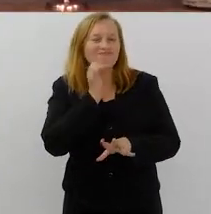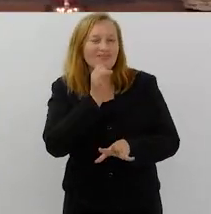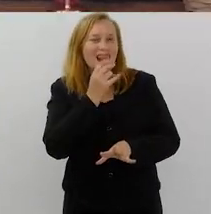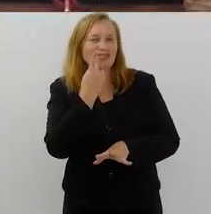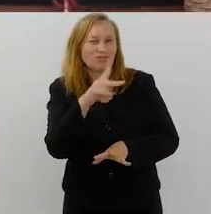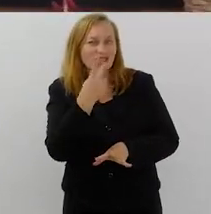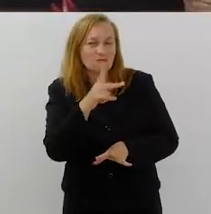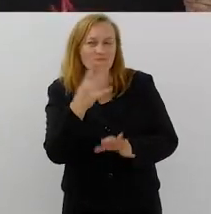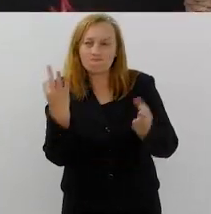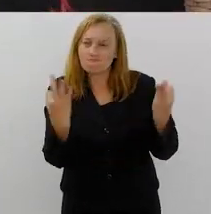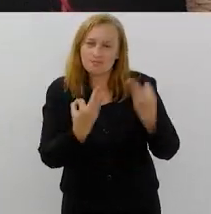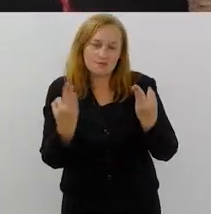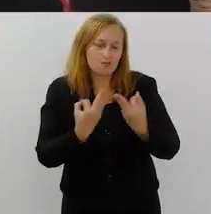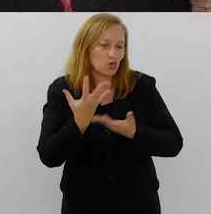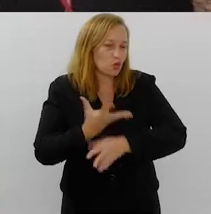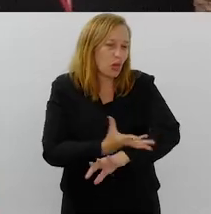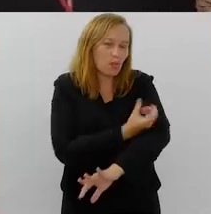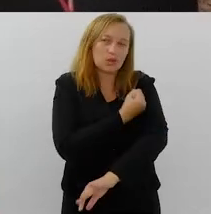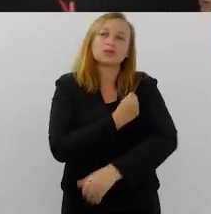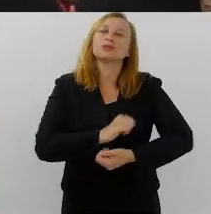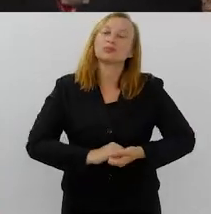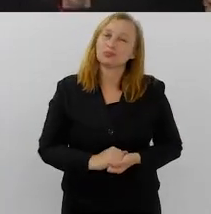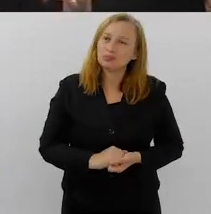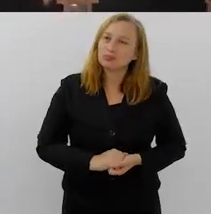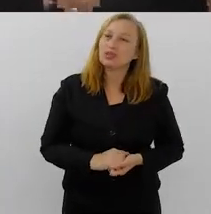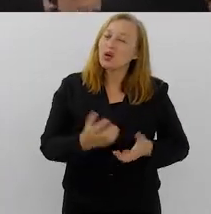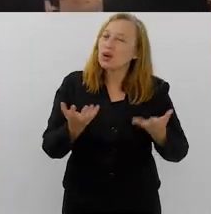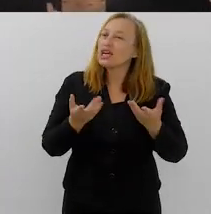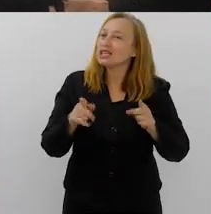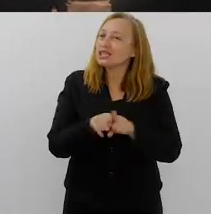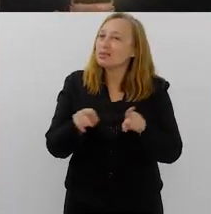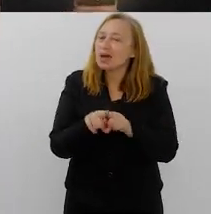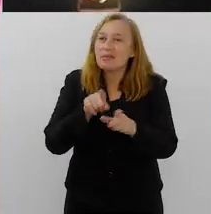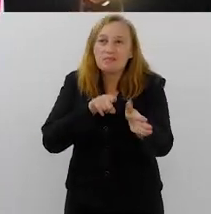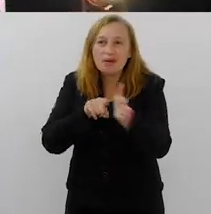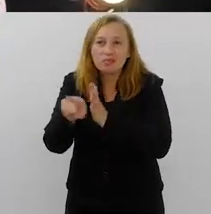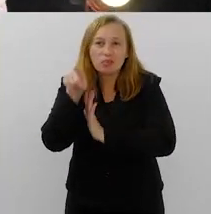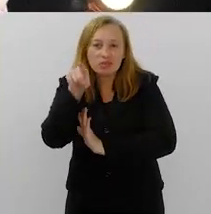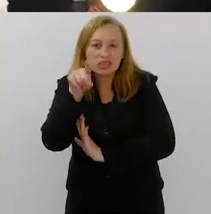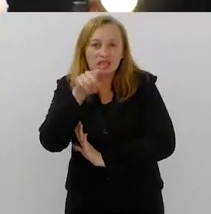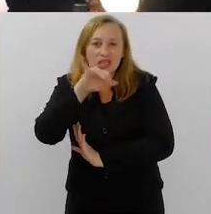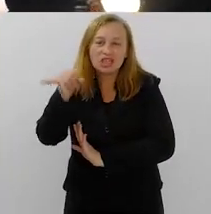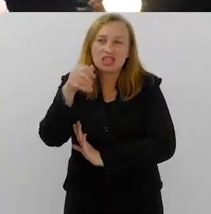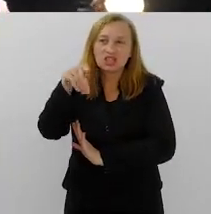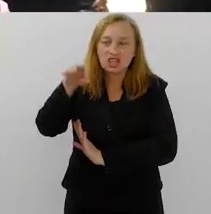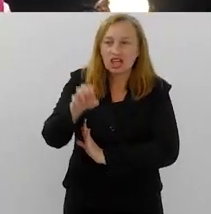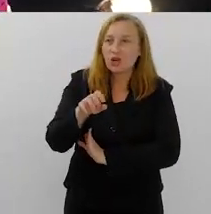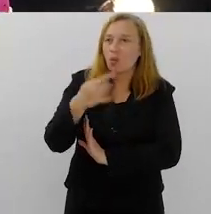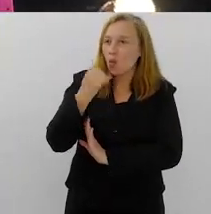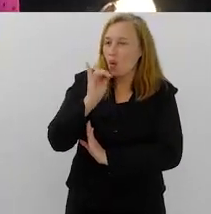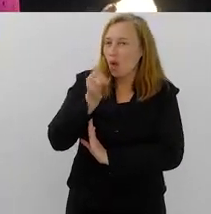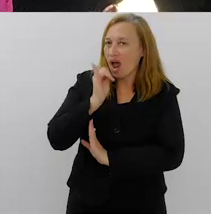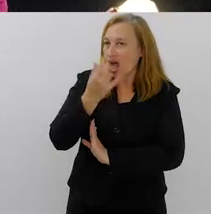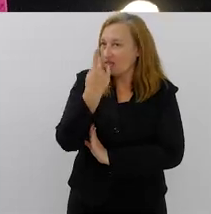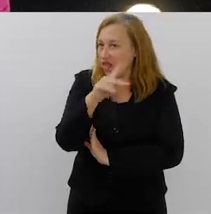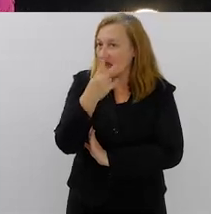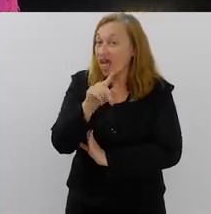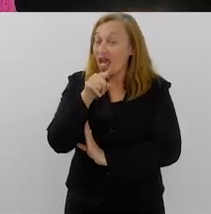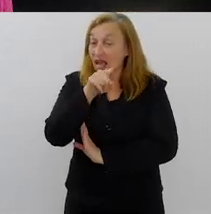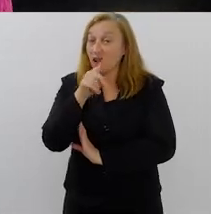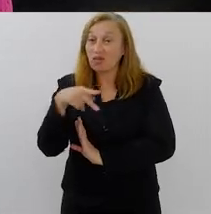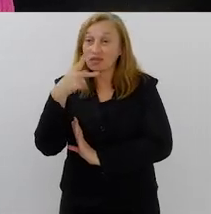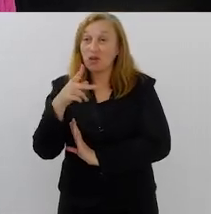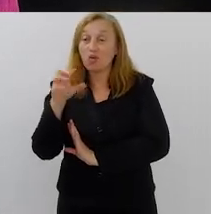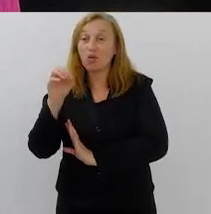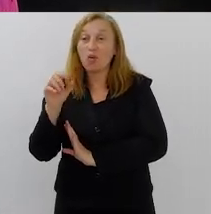fácil mas esse relato emociona e aí eu queria também perguntar para você ja o relato dela